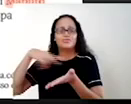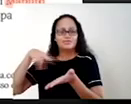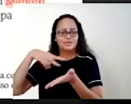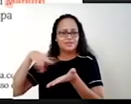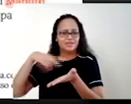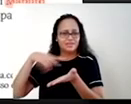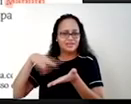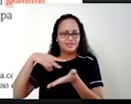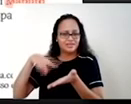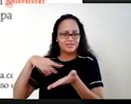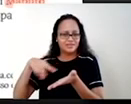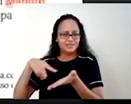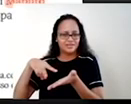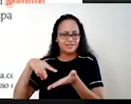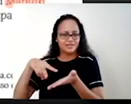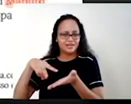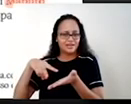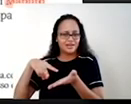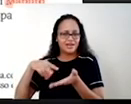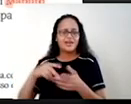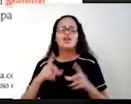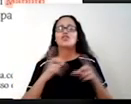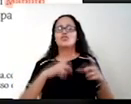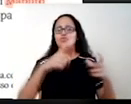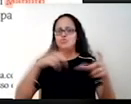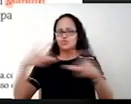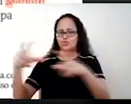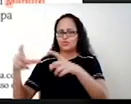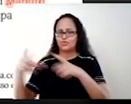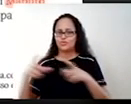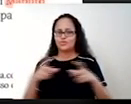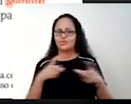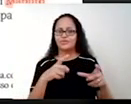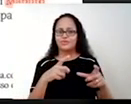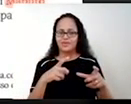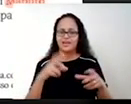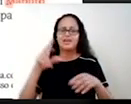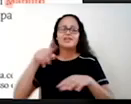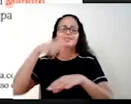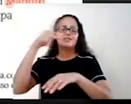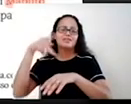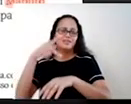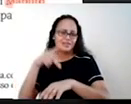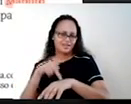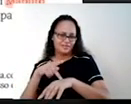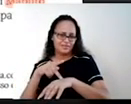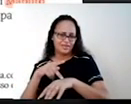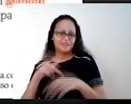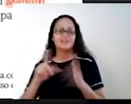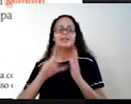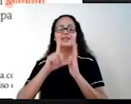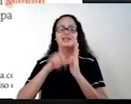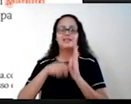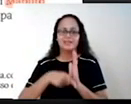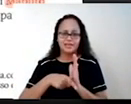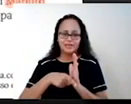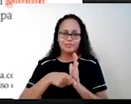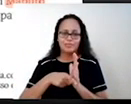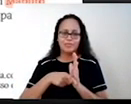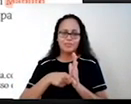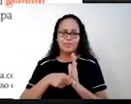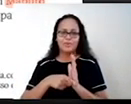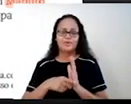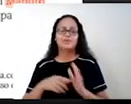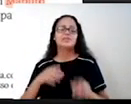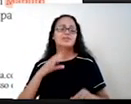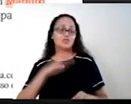uma arrebenta em Maputo e em Luanda um samba daquele país. Depois de um fado em Portugal, vamos